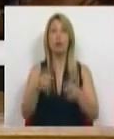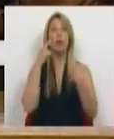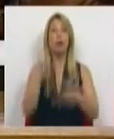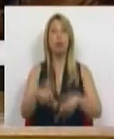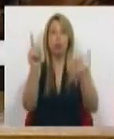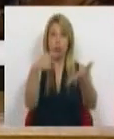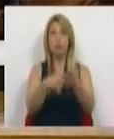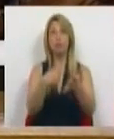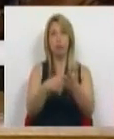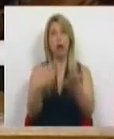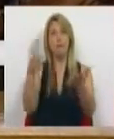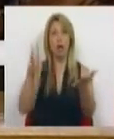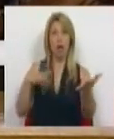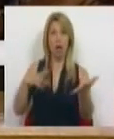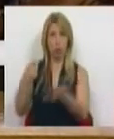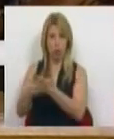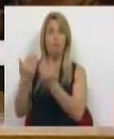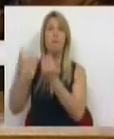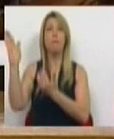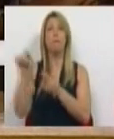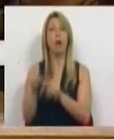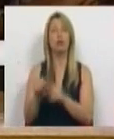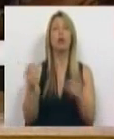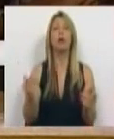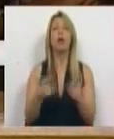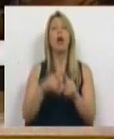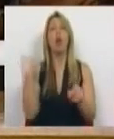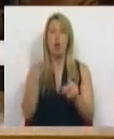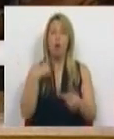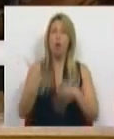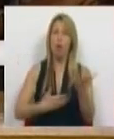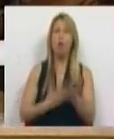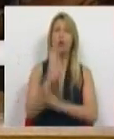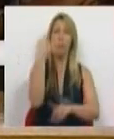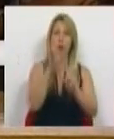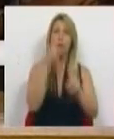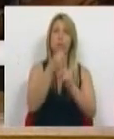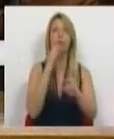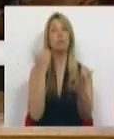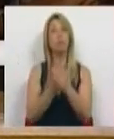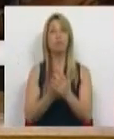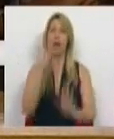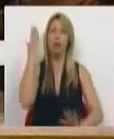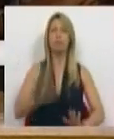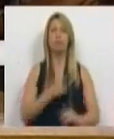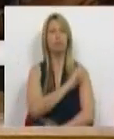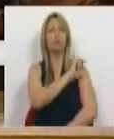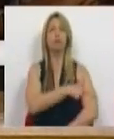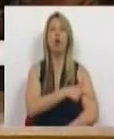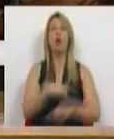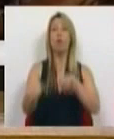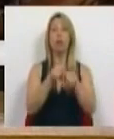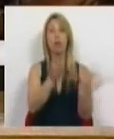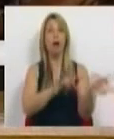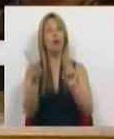do grande capital. Continuaremos a bater-nos para que tenha mais força a exigência de uma verdadeira política alternativa, a política patriótica